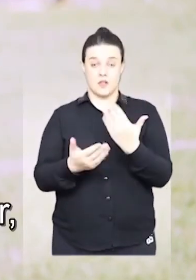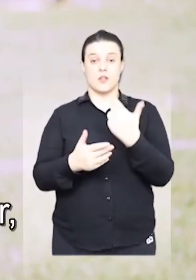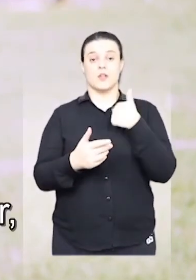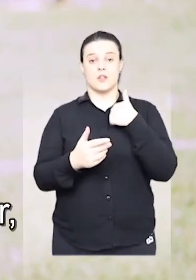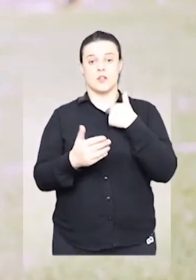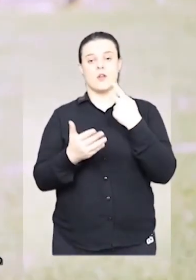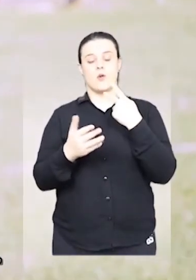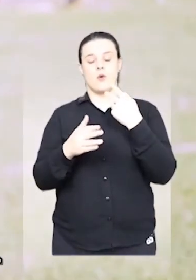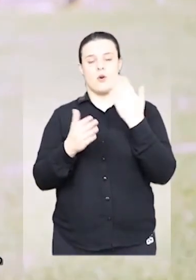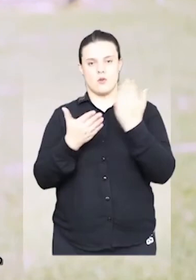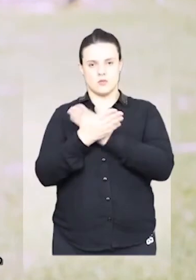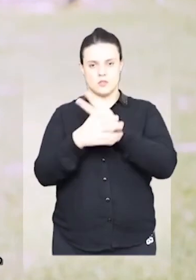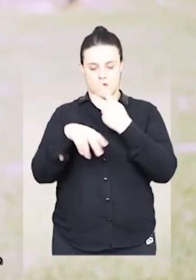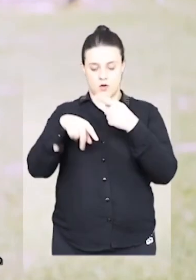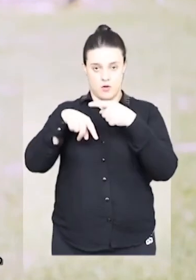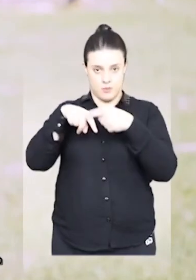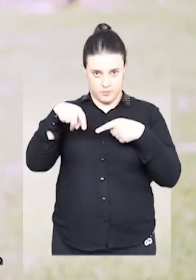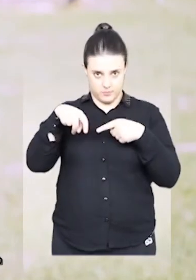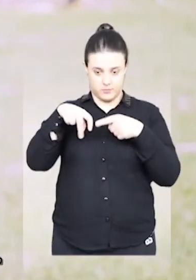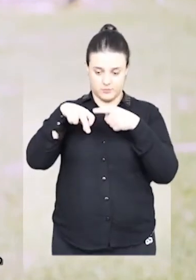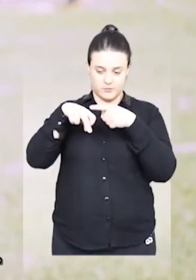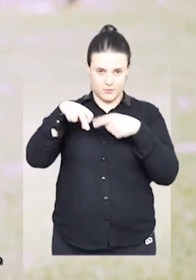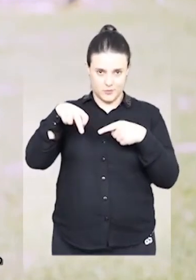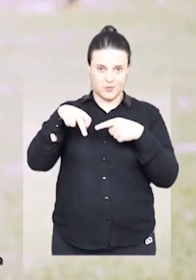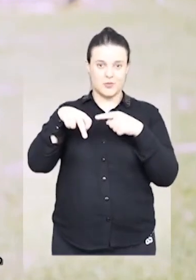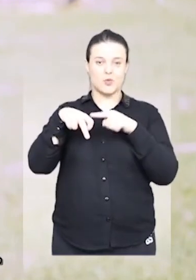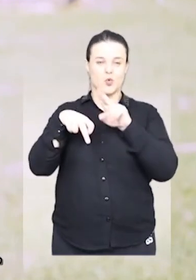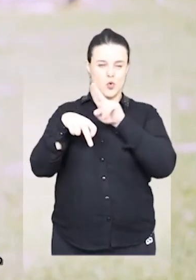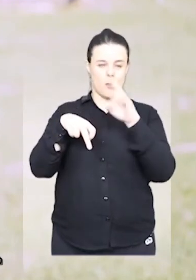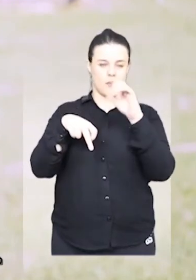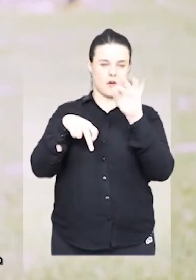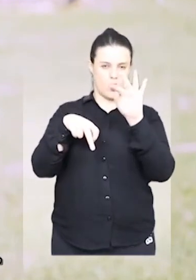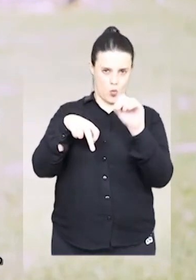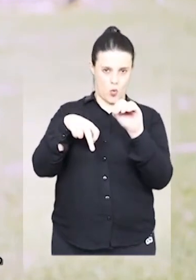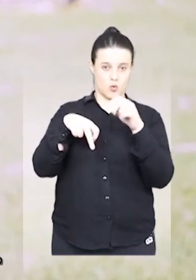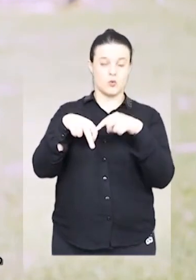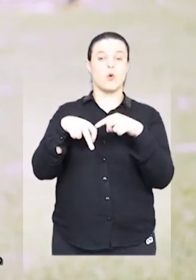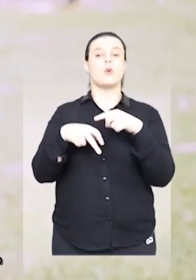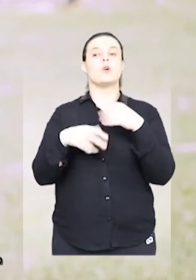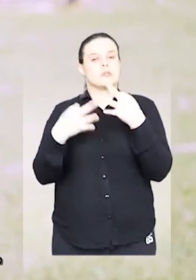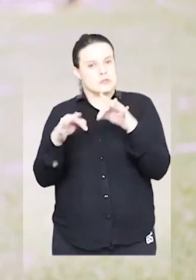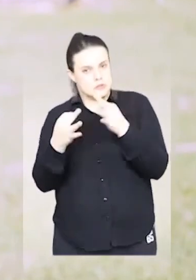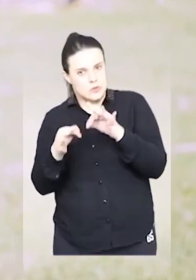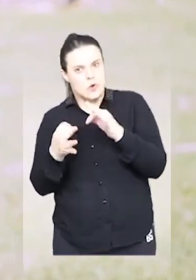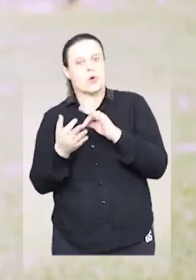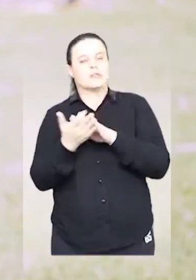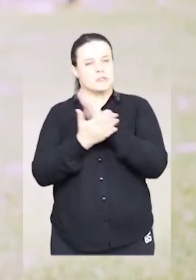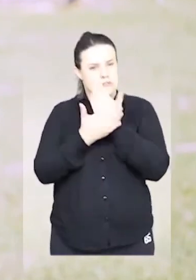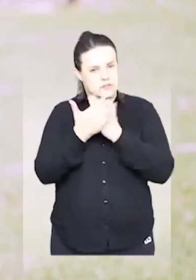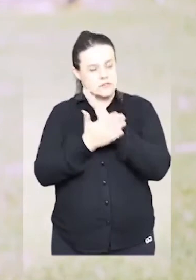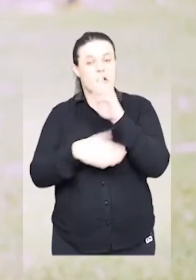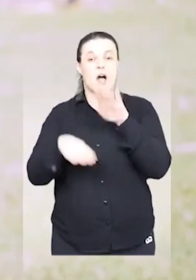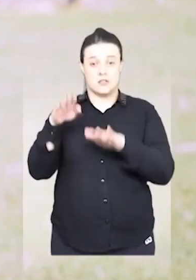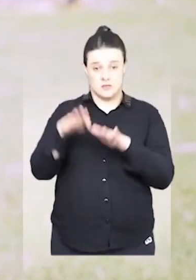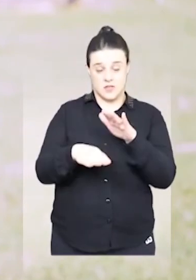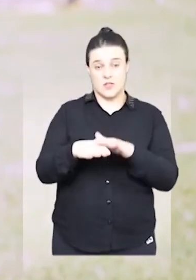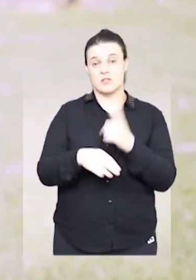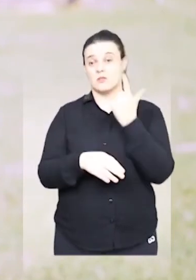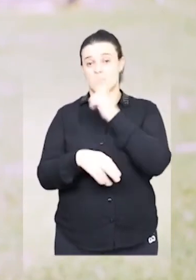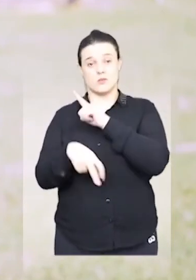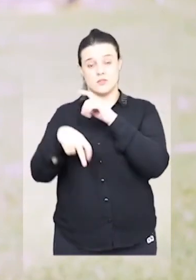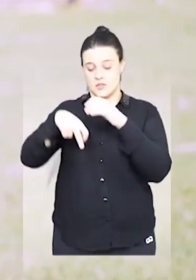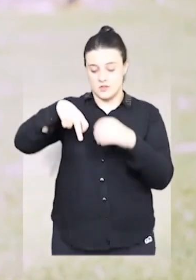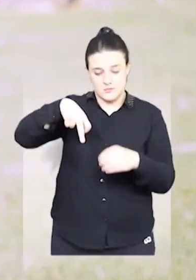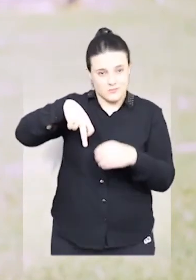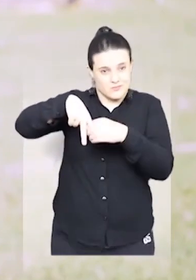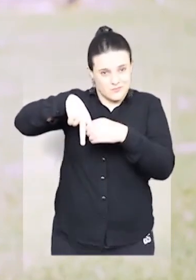meu lugar. O meu coto, né, como eu sou amputada, a região da perna ali a gente chama de coto, o coto machuca,